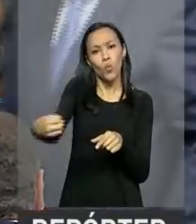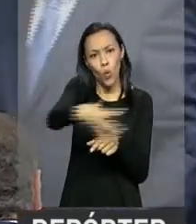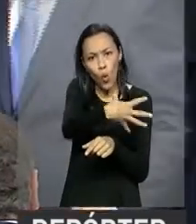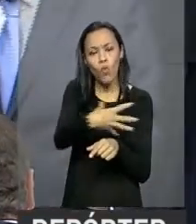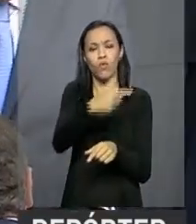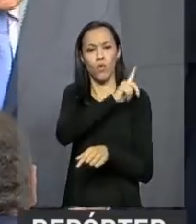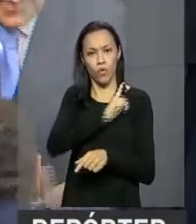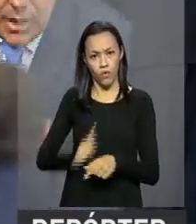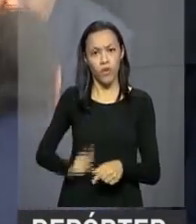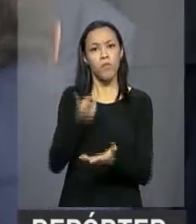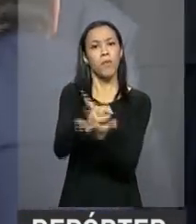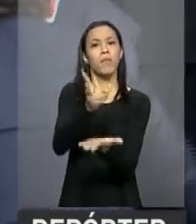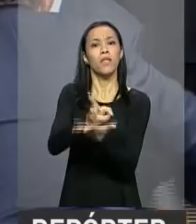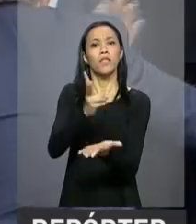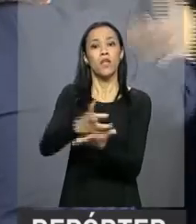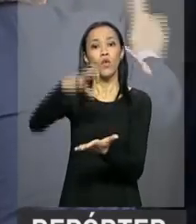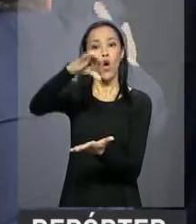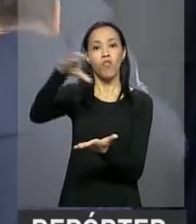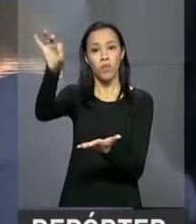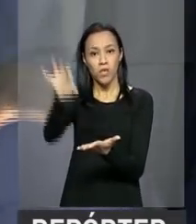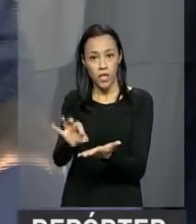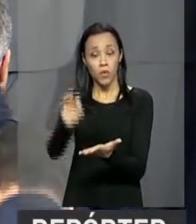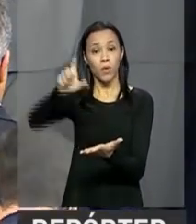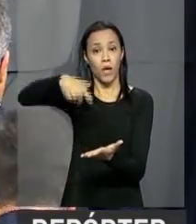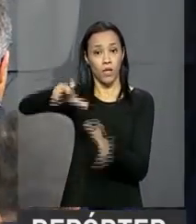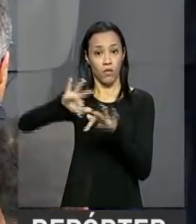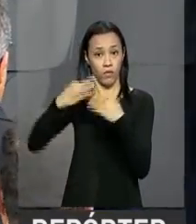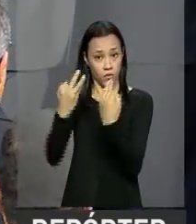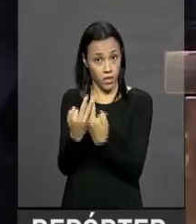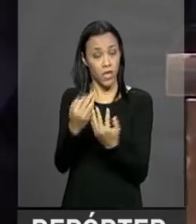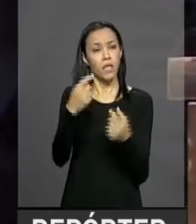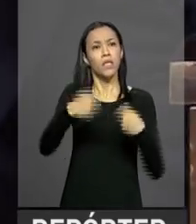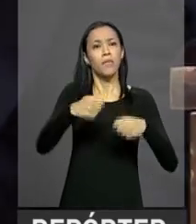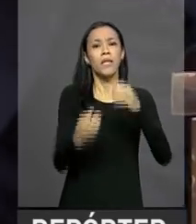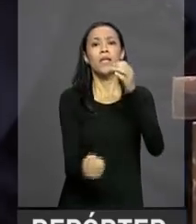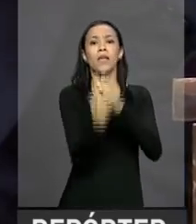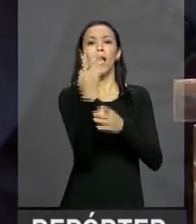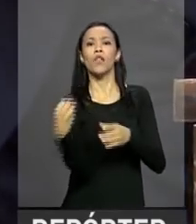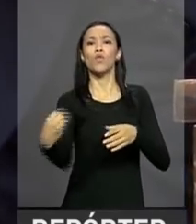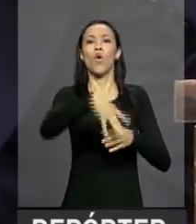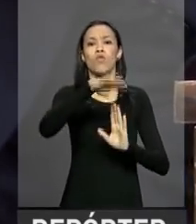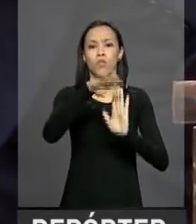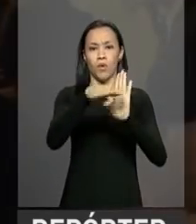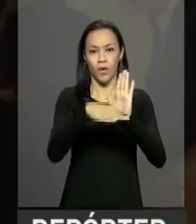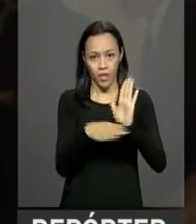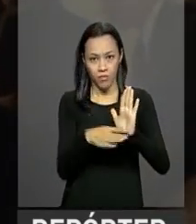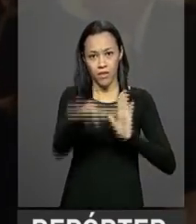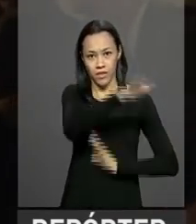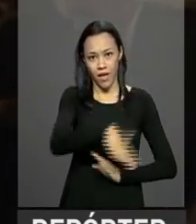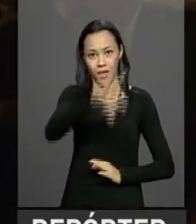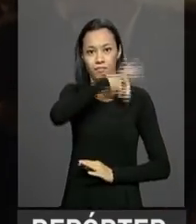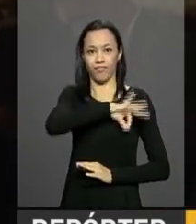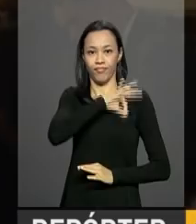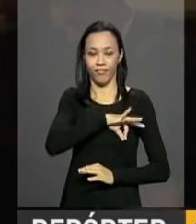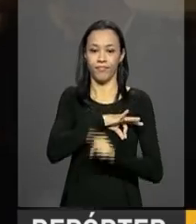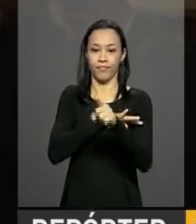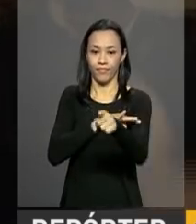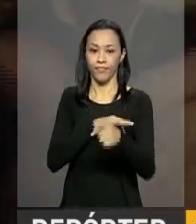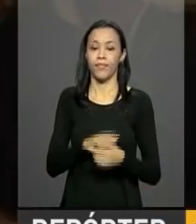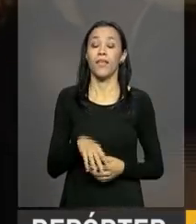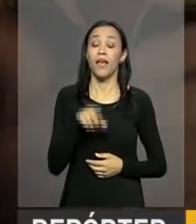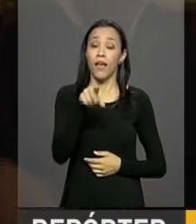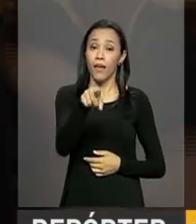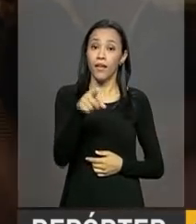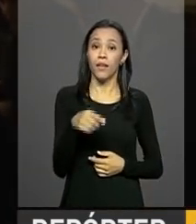de 9% do Bolsa Família e também ressaltou a necessidade de criar novos programas de geração de renda. Abrir a porta de saída do